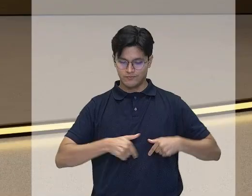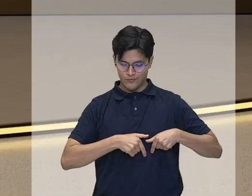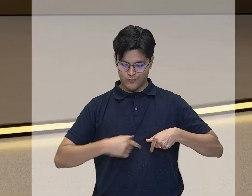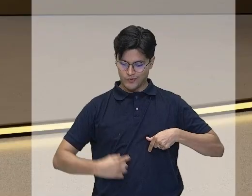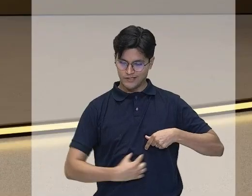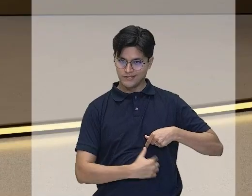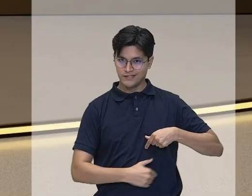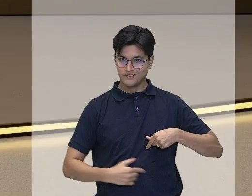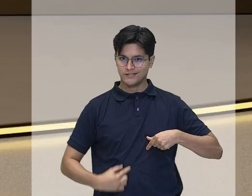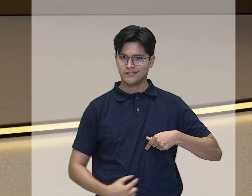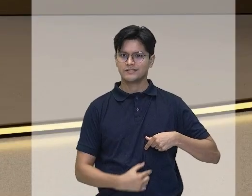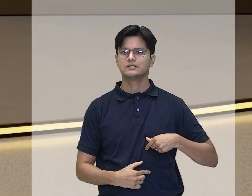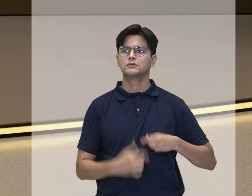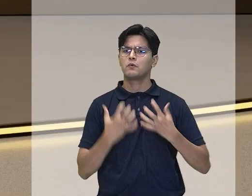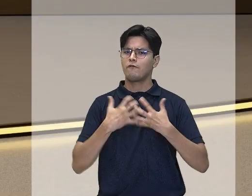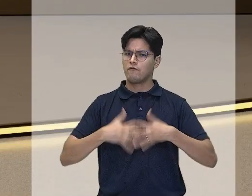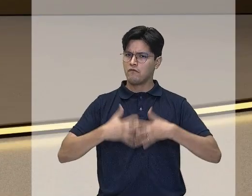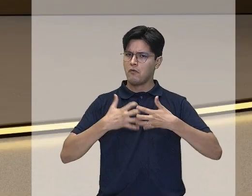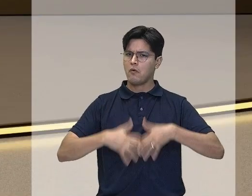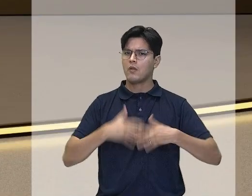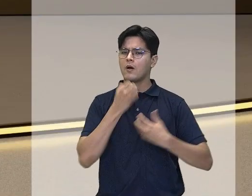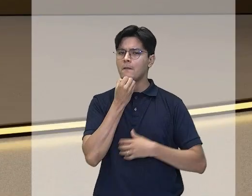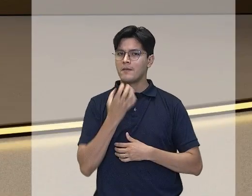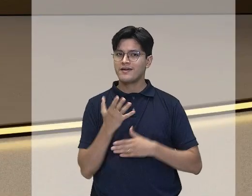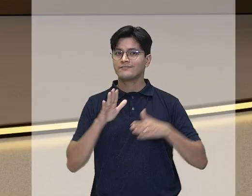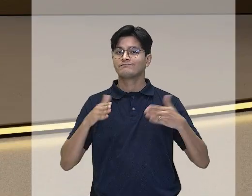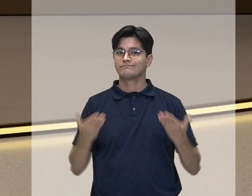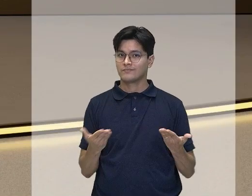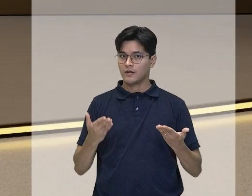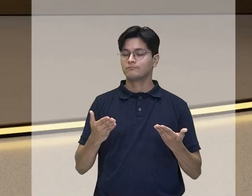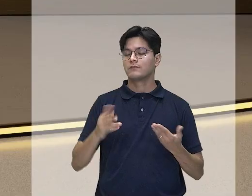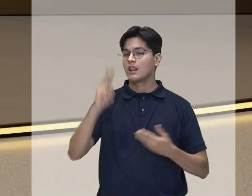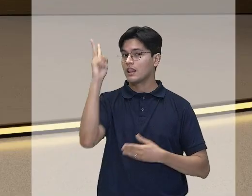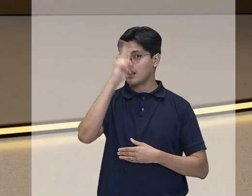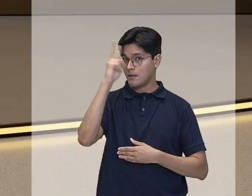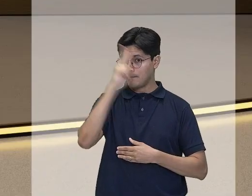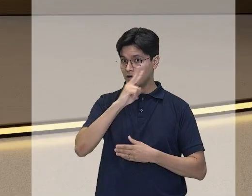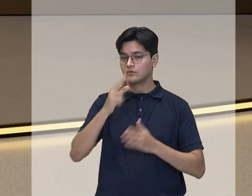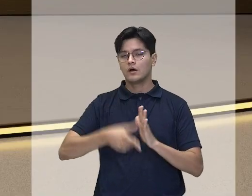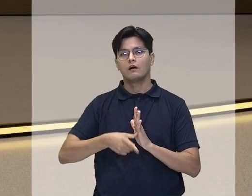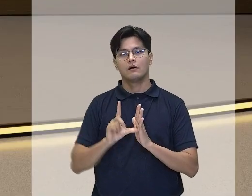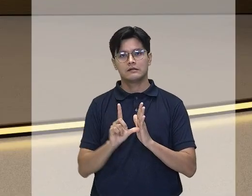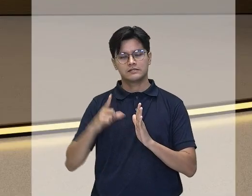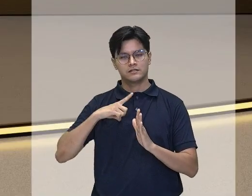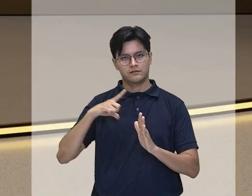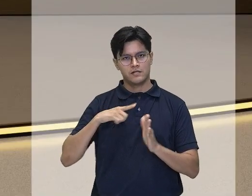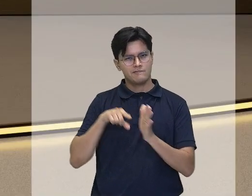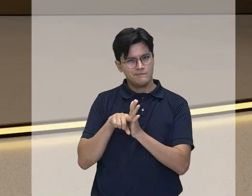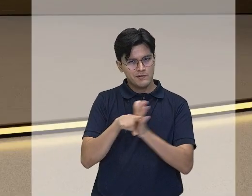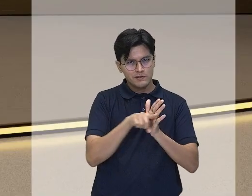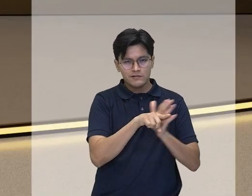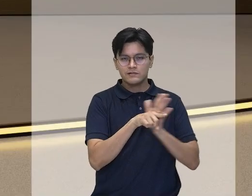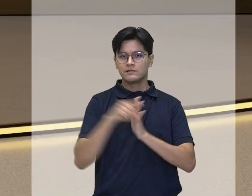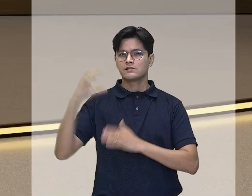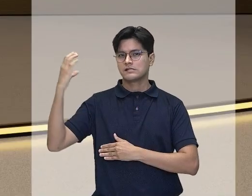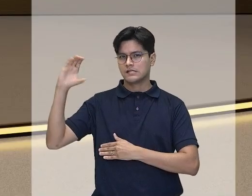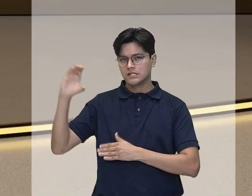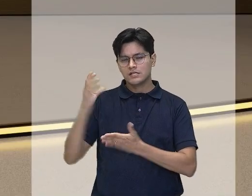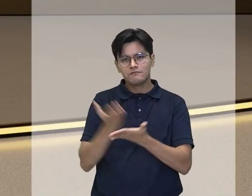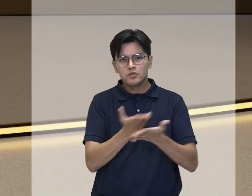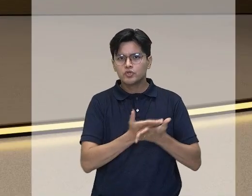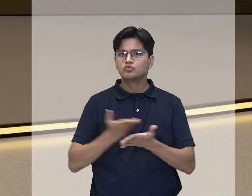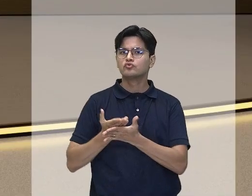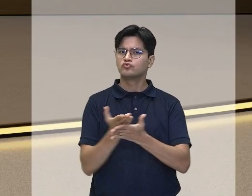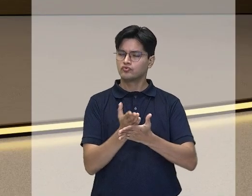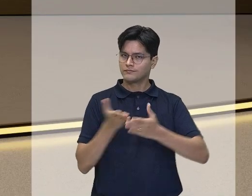consegue aproveitar. Mas lembrando, como a professora disse, isso foi através de vários estudos e procurado o princípio ativo, em